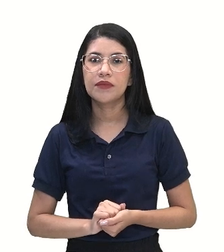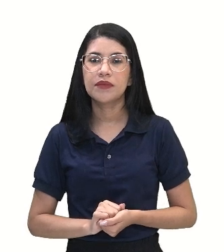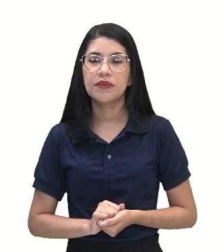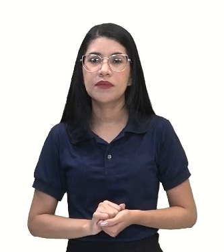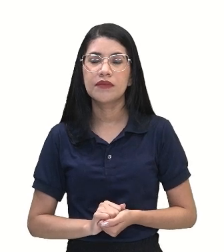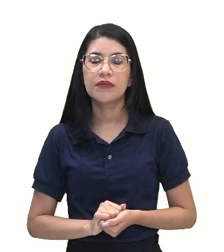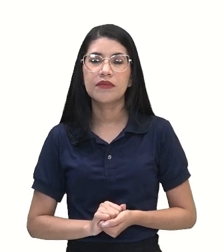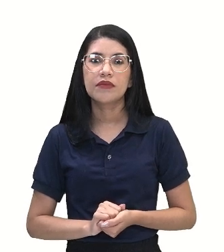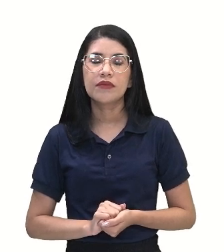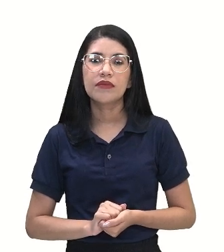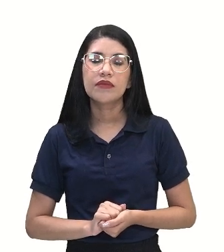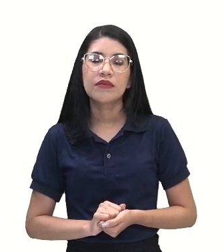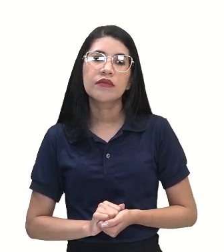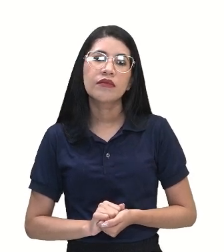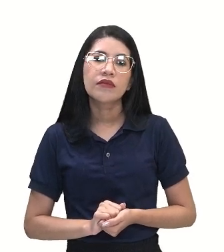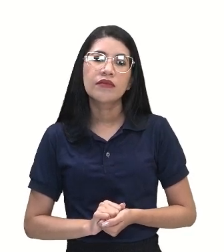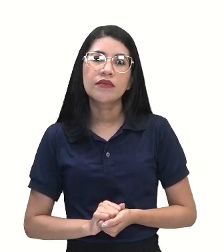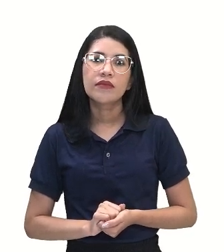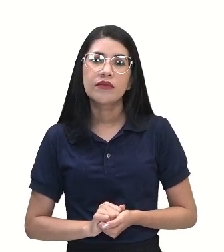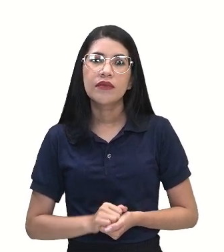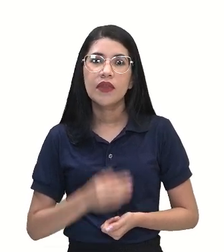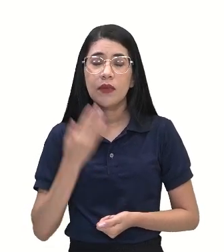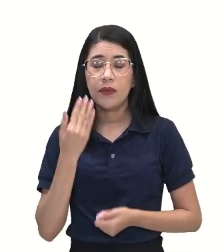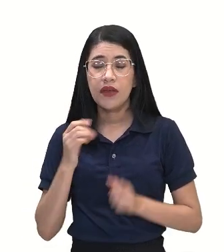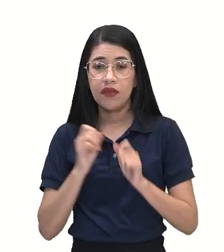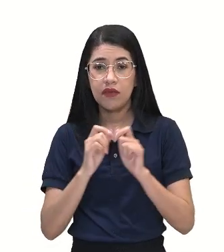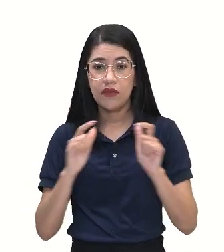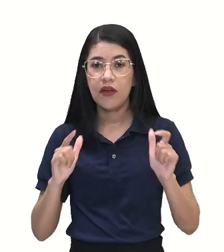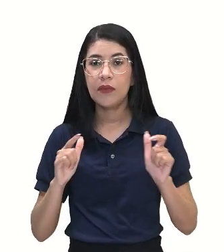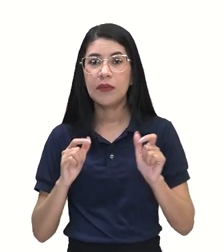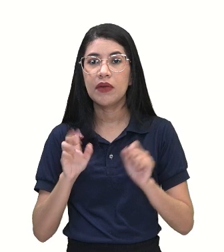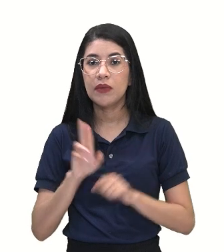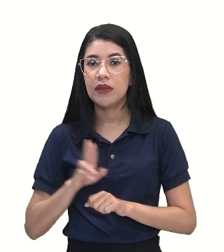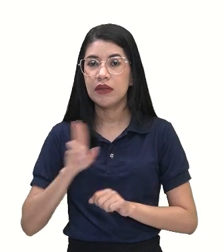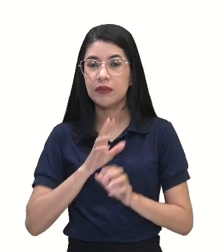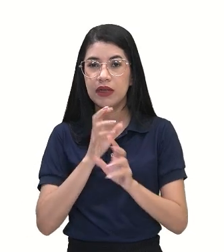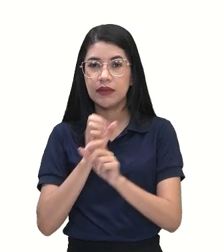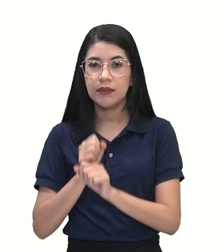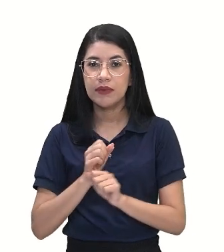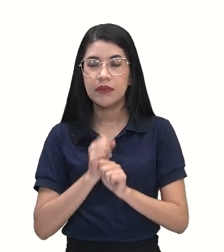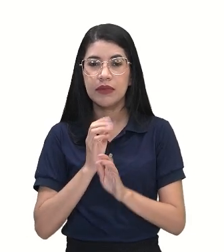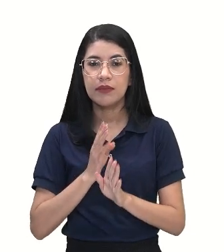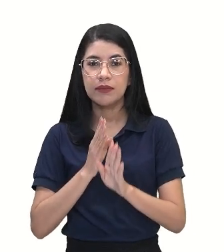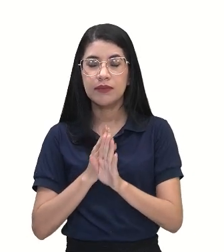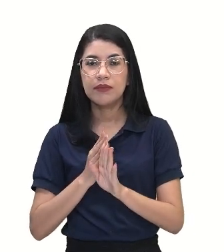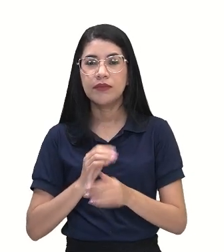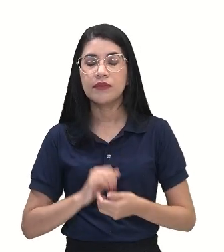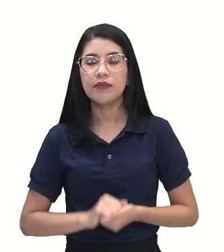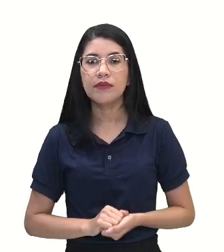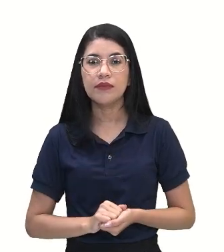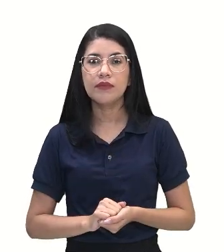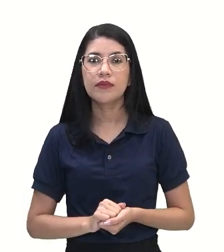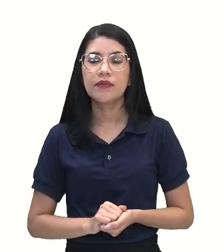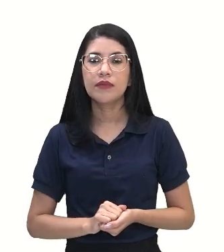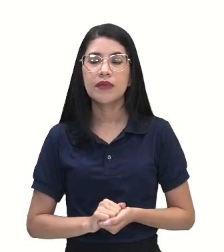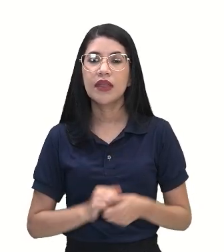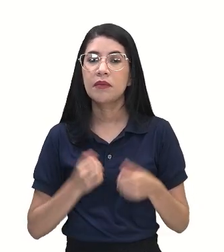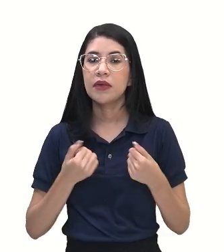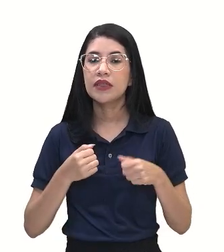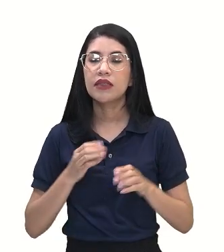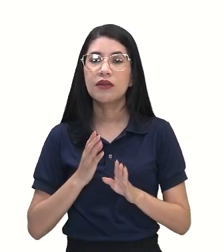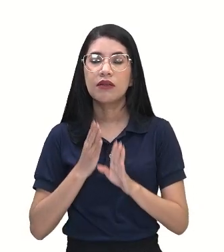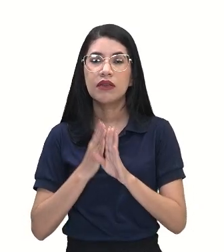Ok? Essa é a nossa formulazinha aí, a nossa equação. Então, como ele está querendo que a gente encontre o